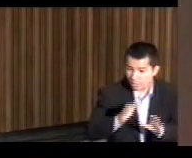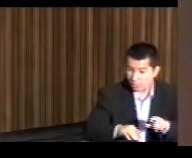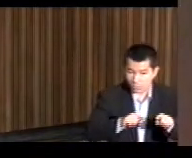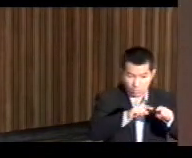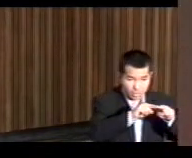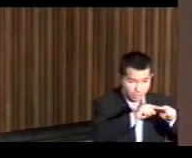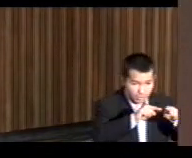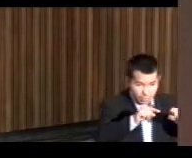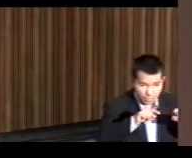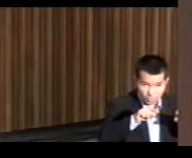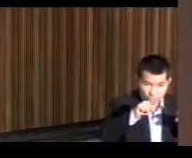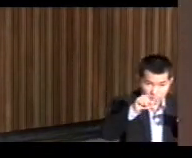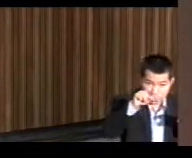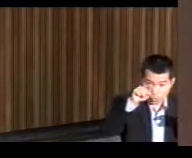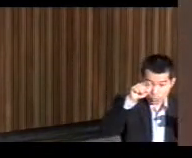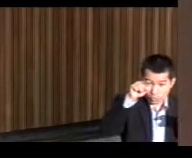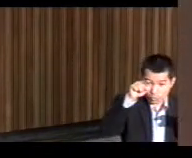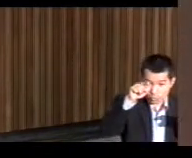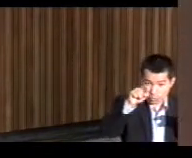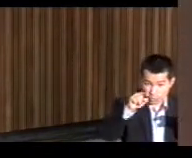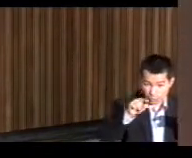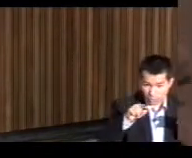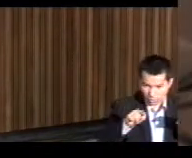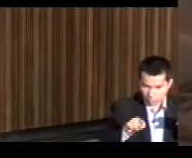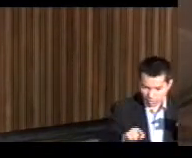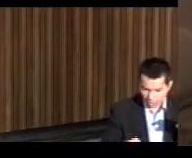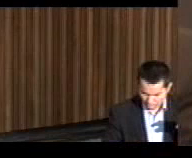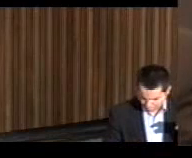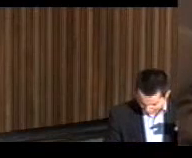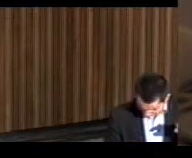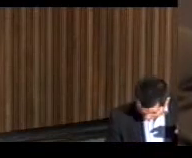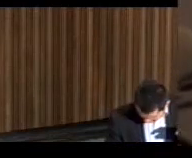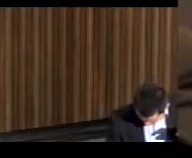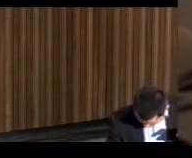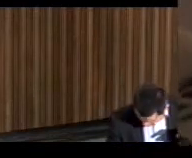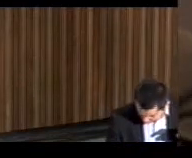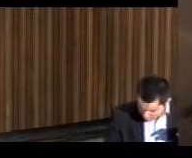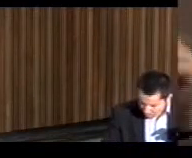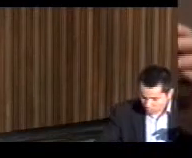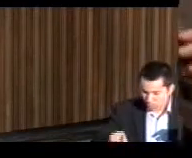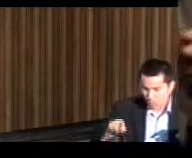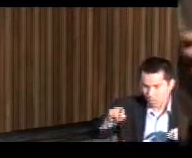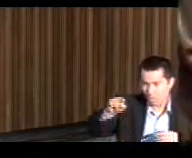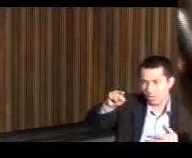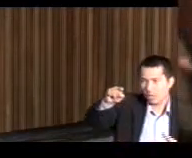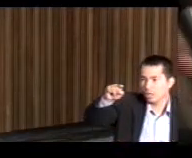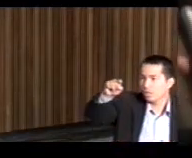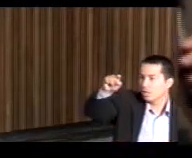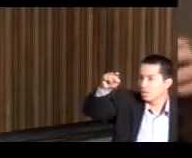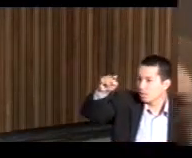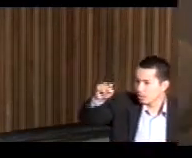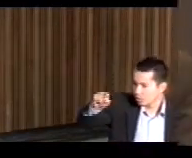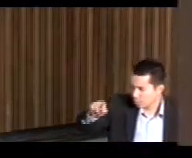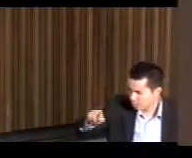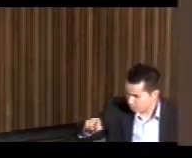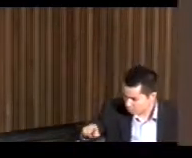da montanha e de lá eu consigo antever pela fé tudo que Deus vai fazer.